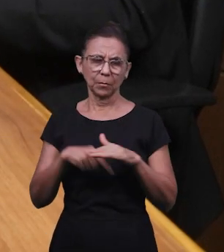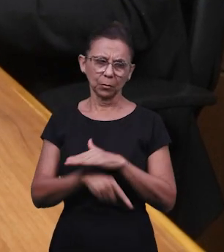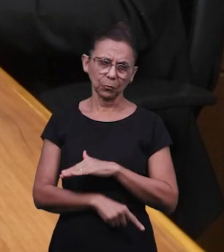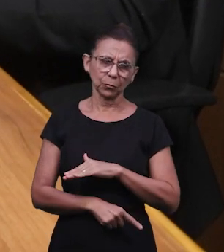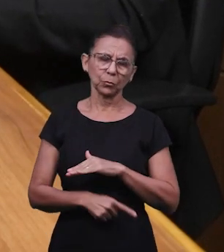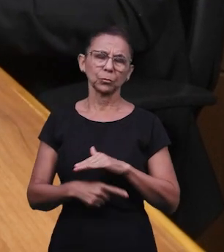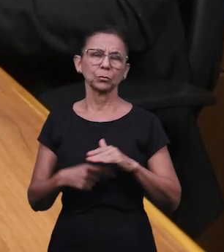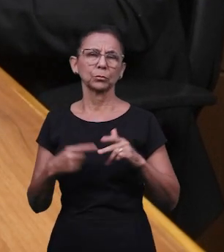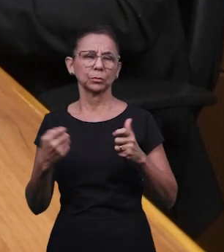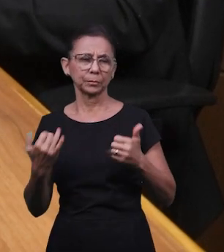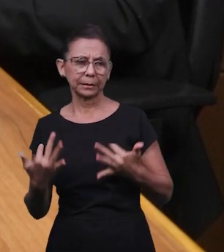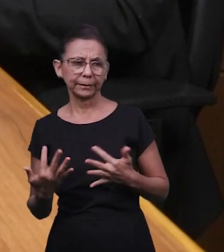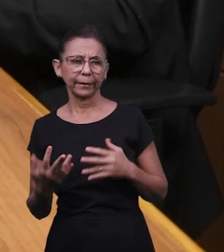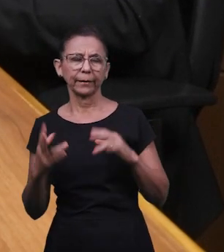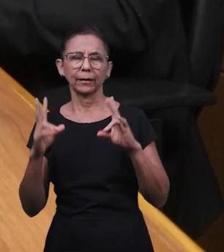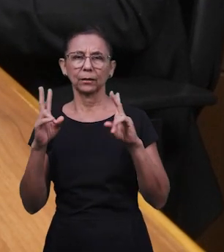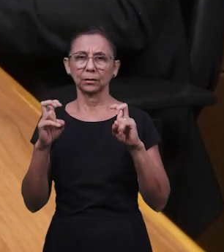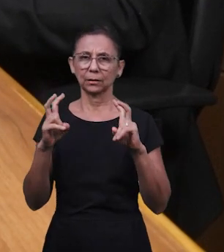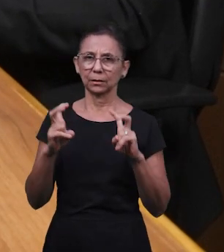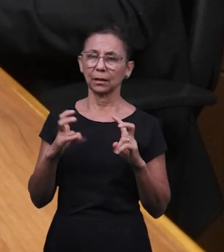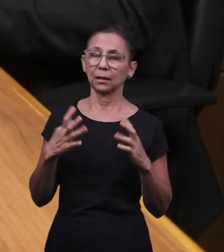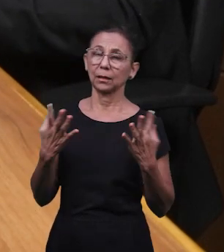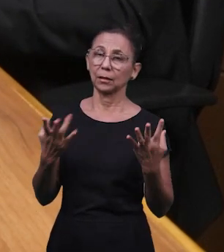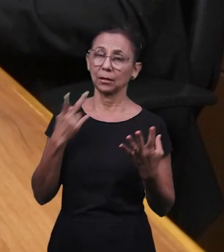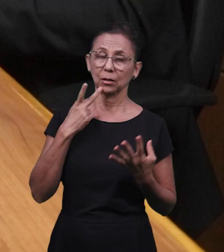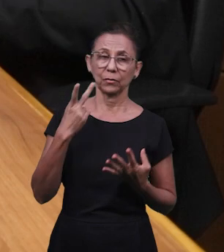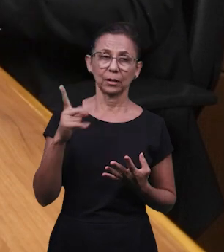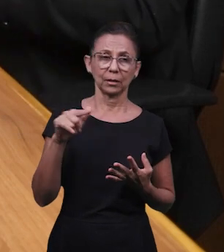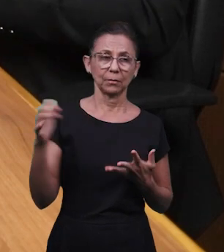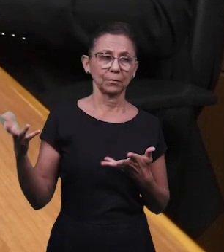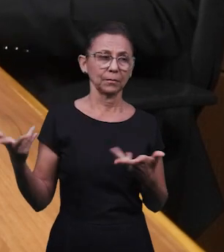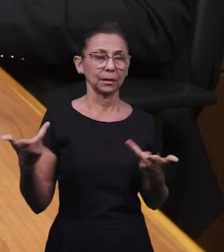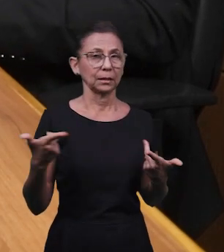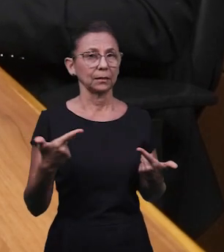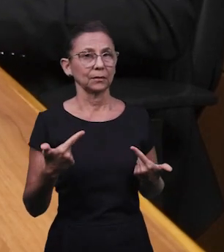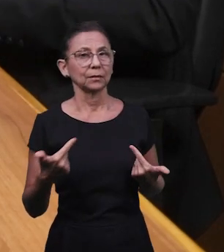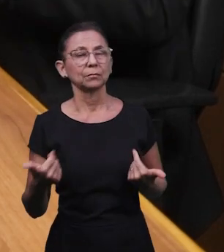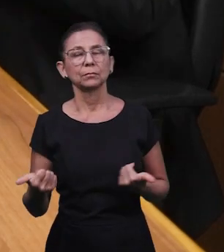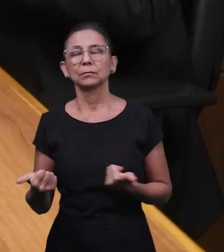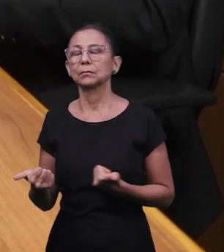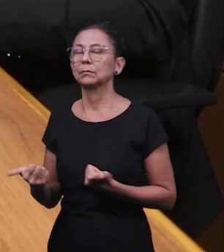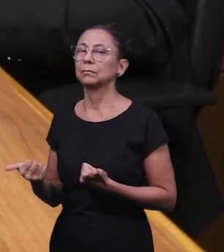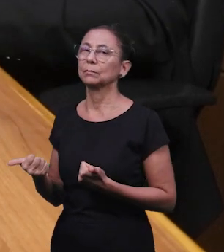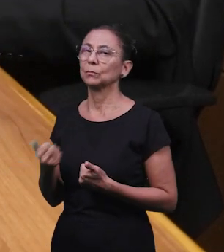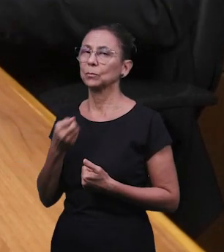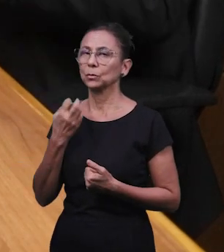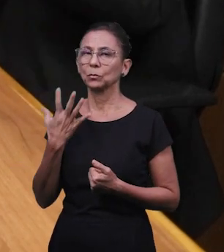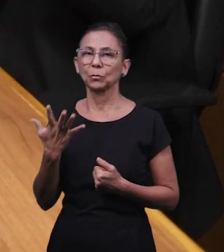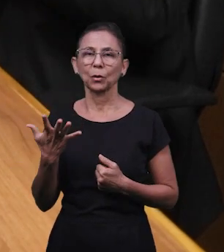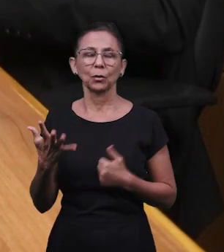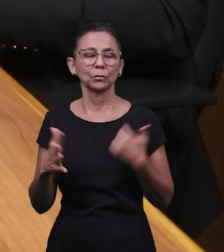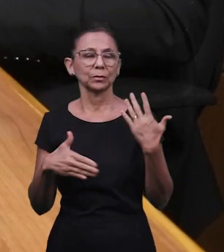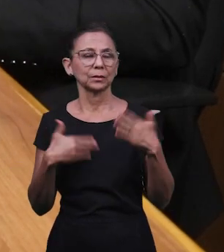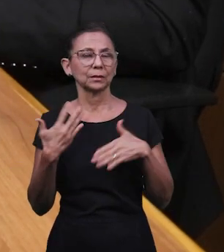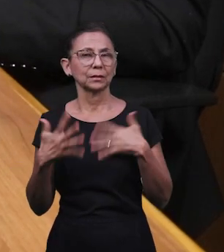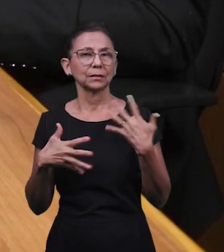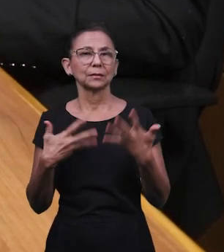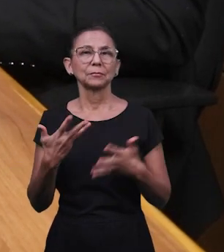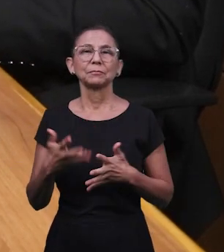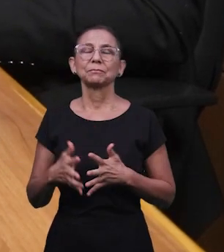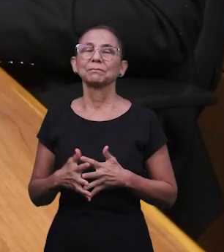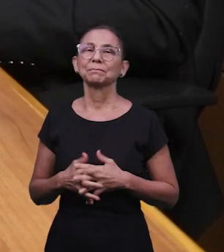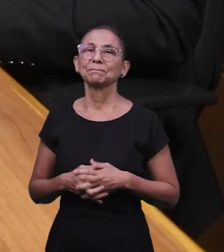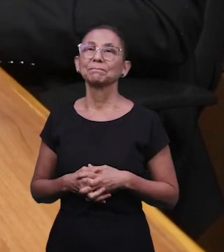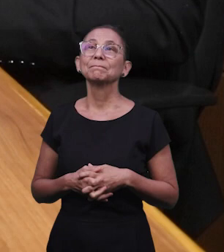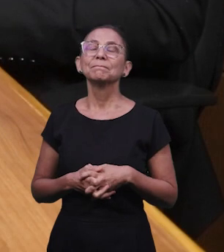Aprofundar mais, conversar mais um pouco sobre ele, porque, como eu disse, é maravilhoso, nos enebria, né? É uma coisa que nos enche de alegria. É